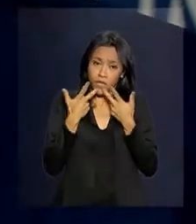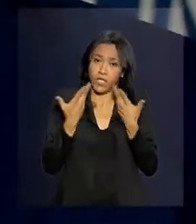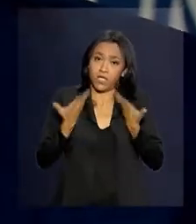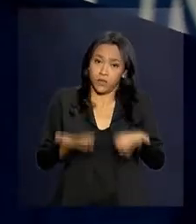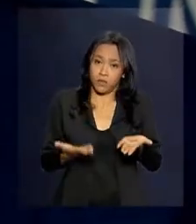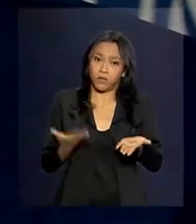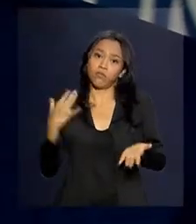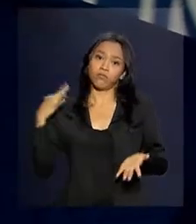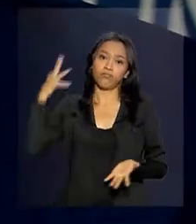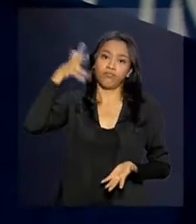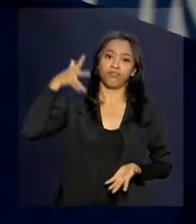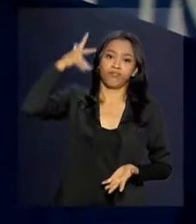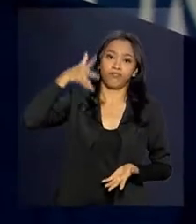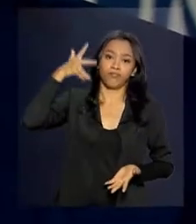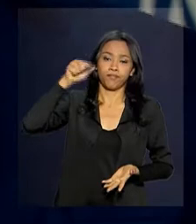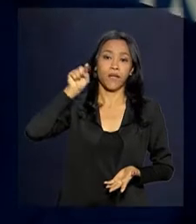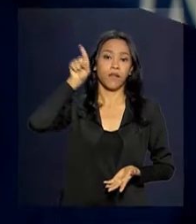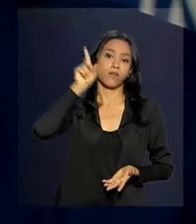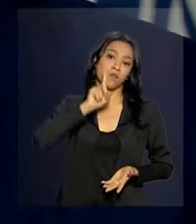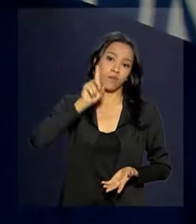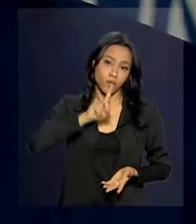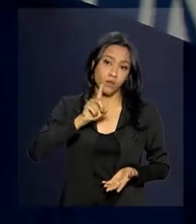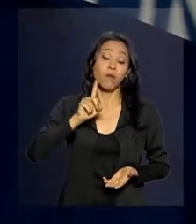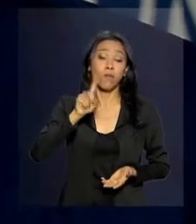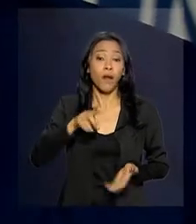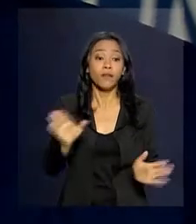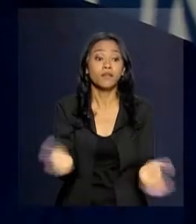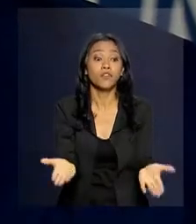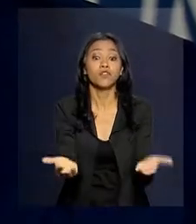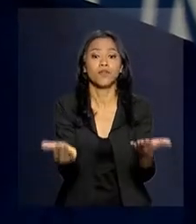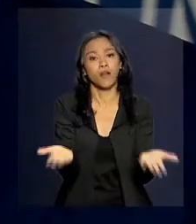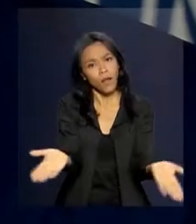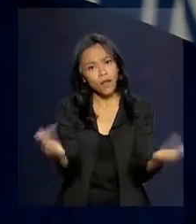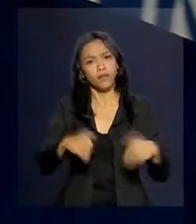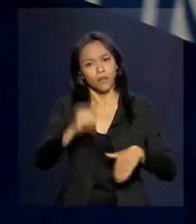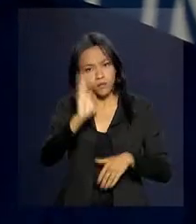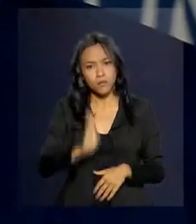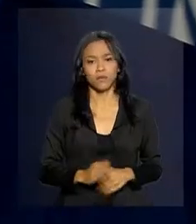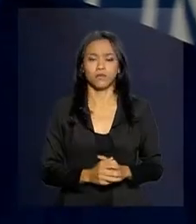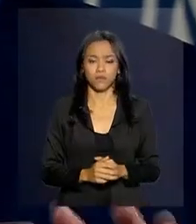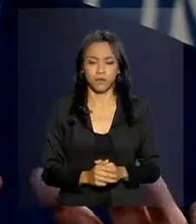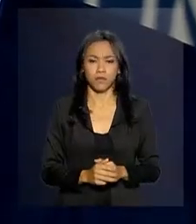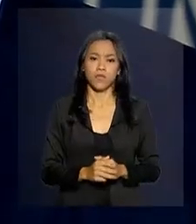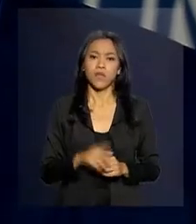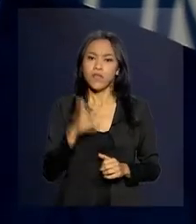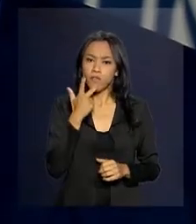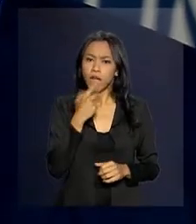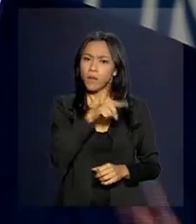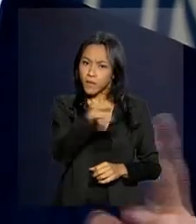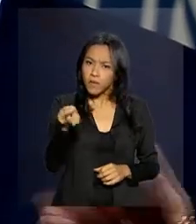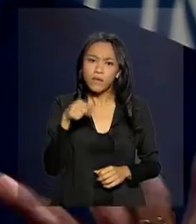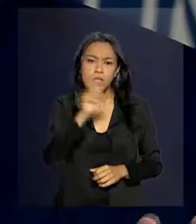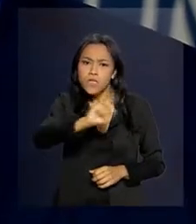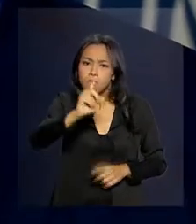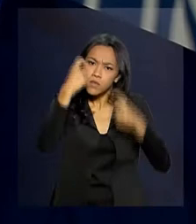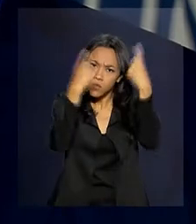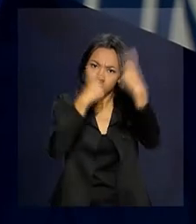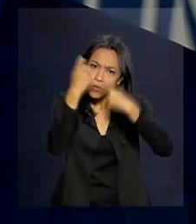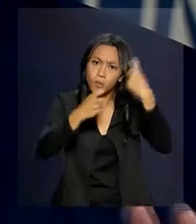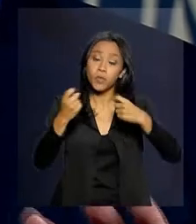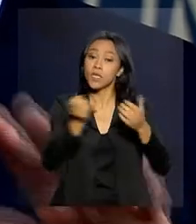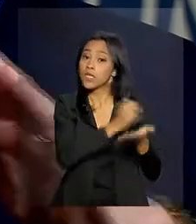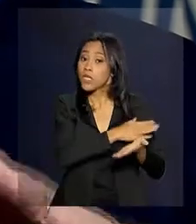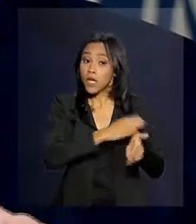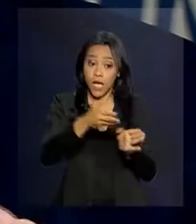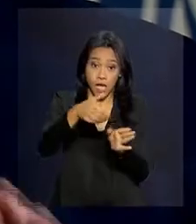aos empresários americanos para incentivá los a investir e para dizer não se preocupem porque passadas as eleições